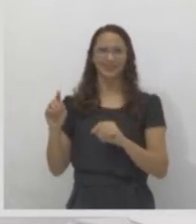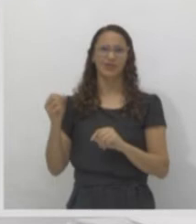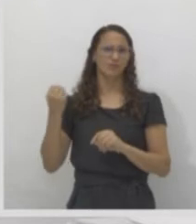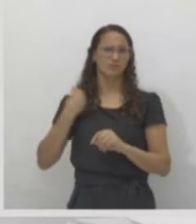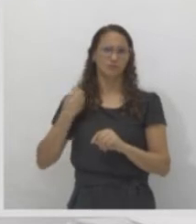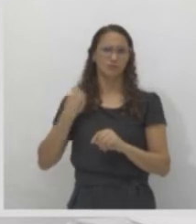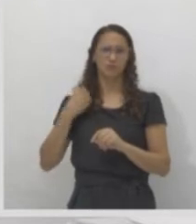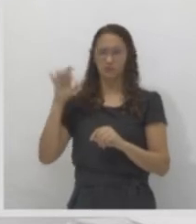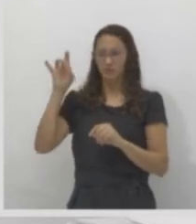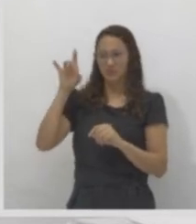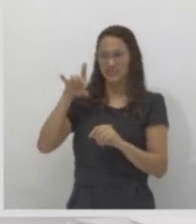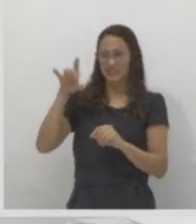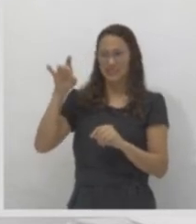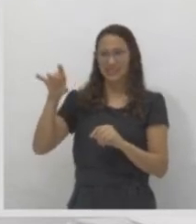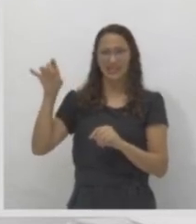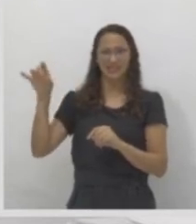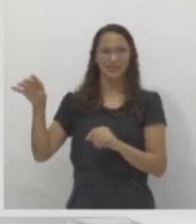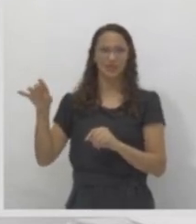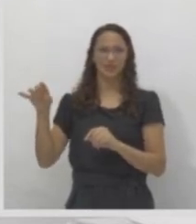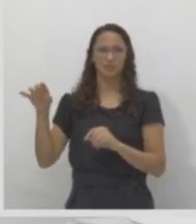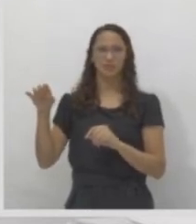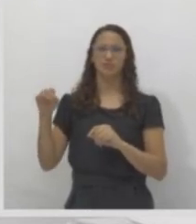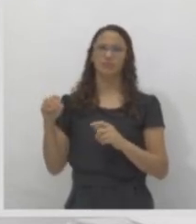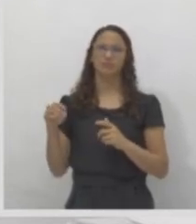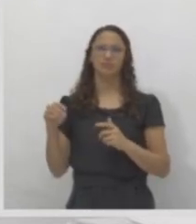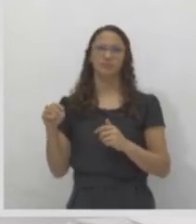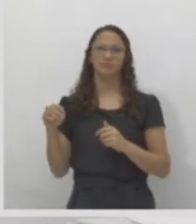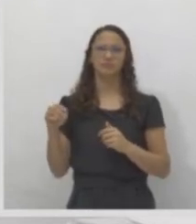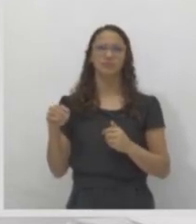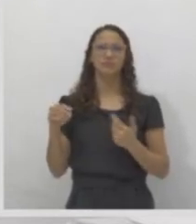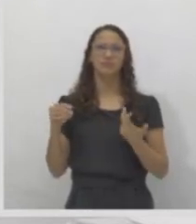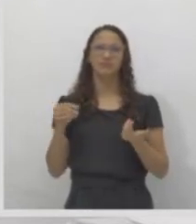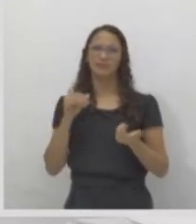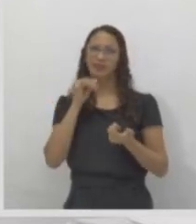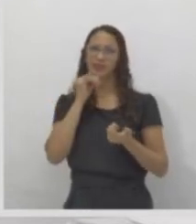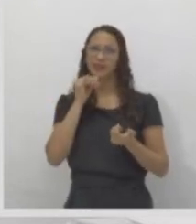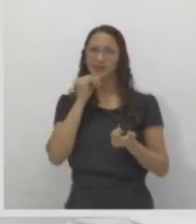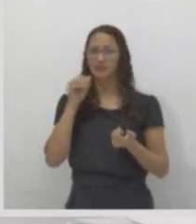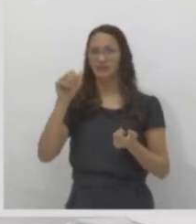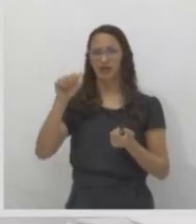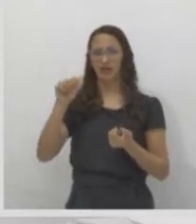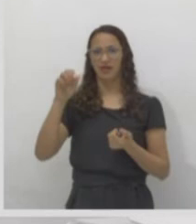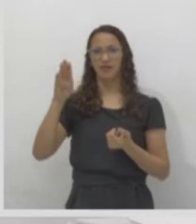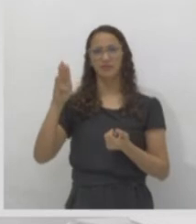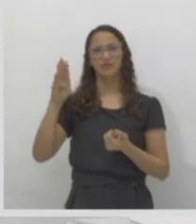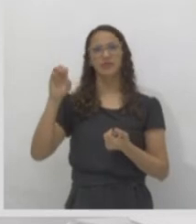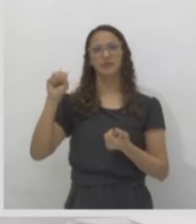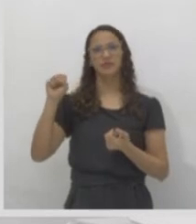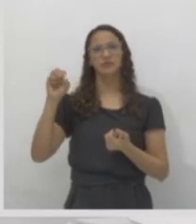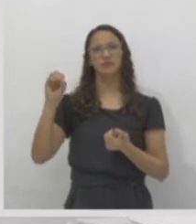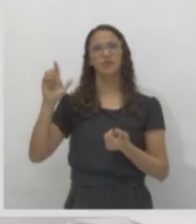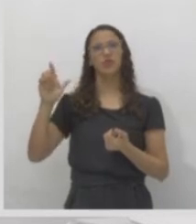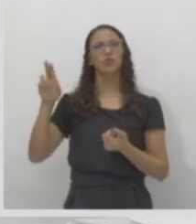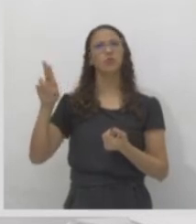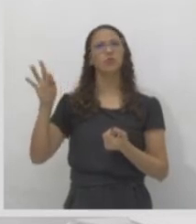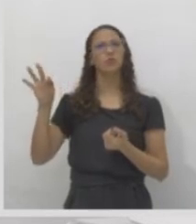de sua posição no número. Querem saber qual o valor absoluto de cada um desses